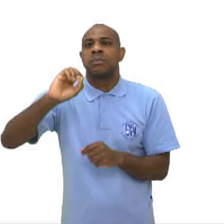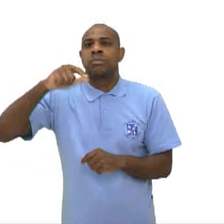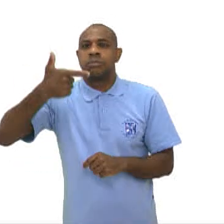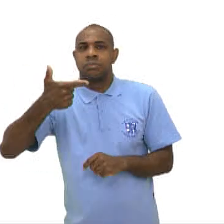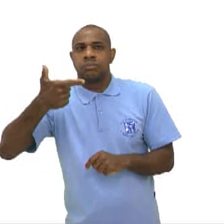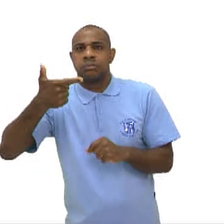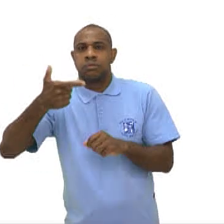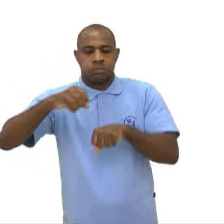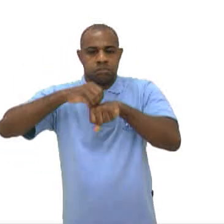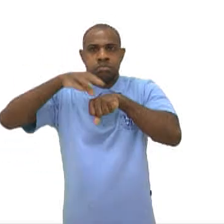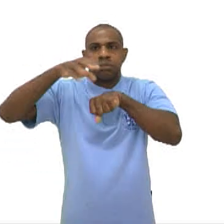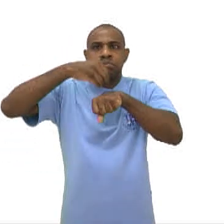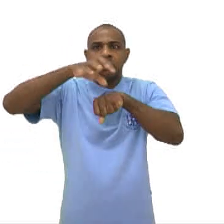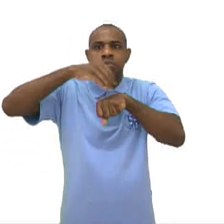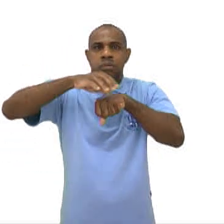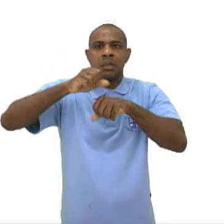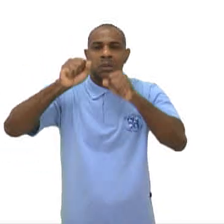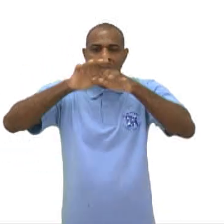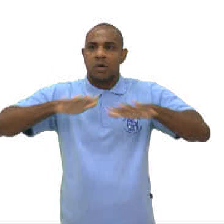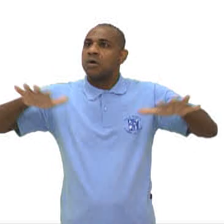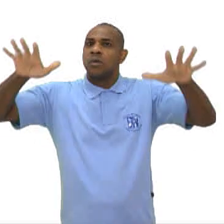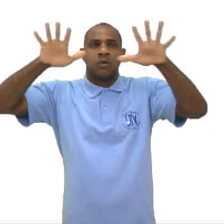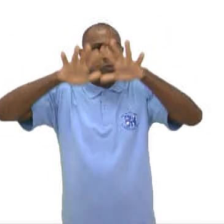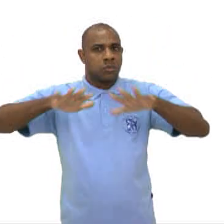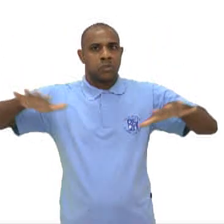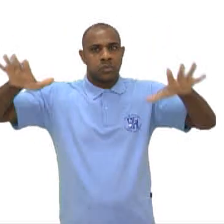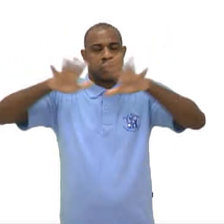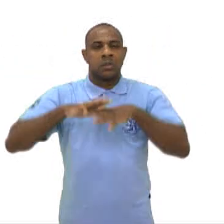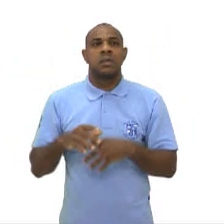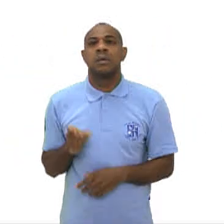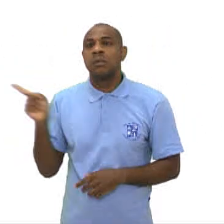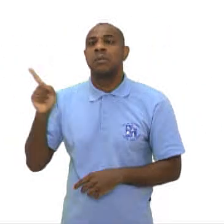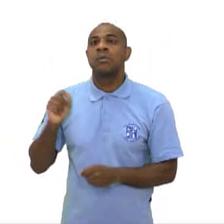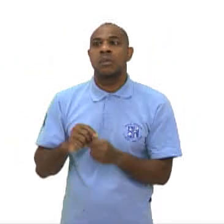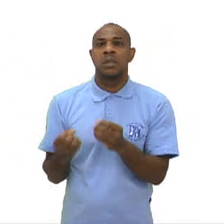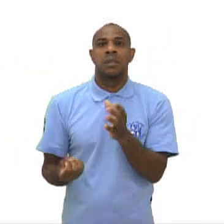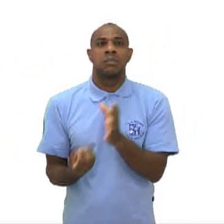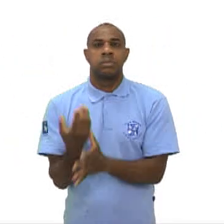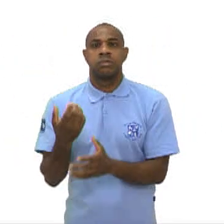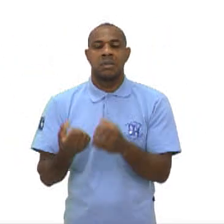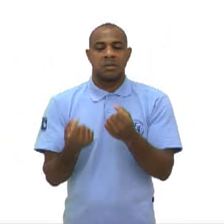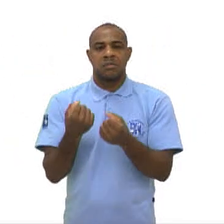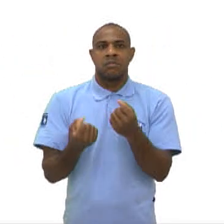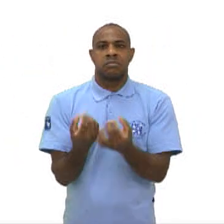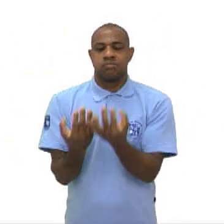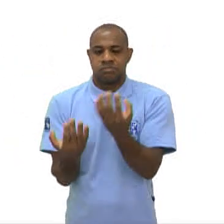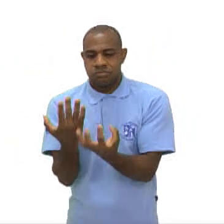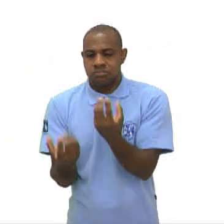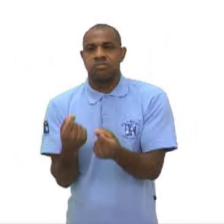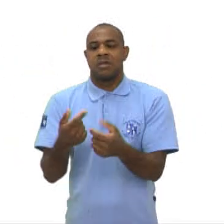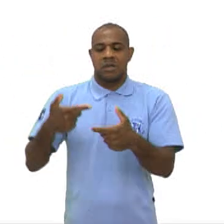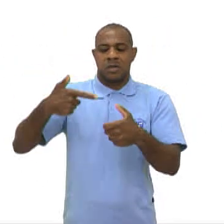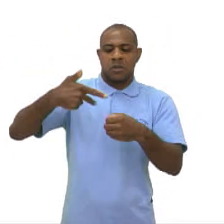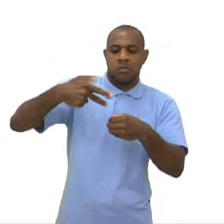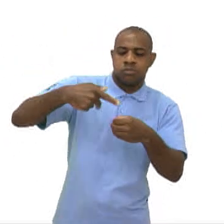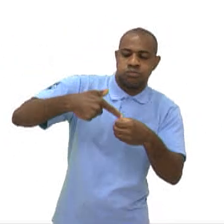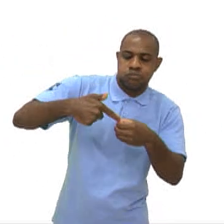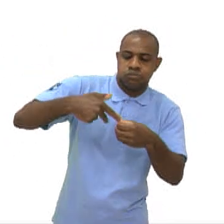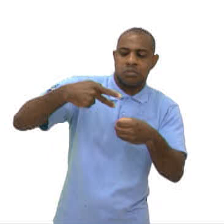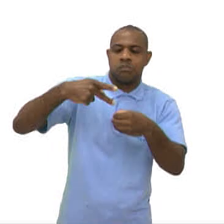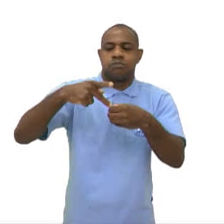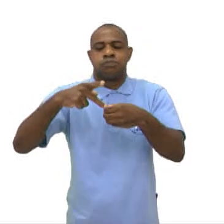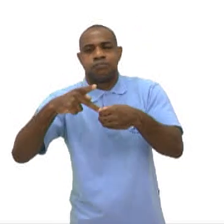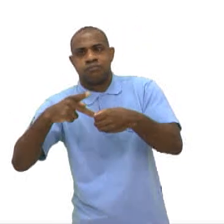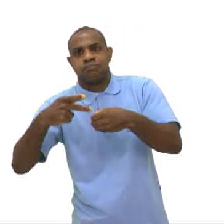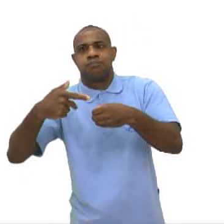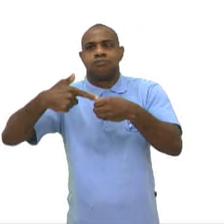atmosfera. Essa disponibilização acontece, por exemplo, na queima de combustíveis fósseis, como a gasolina, os óleos e o carvão, que